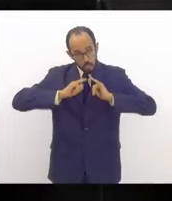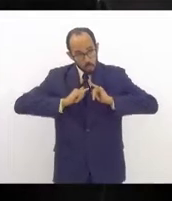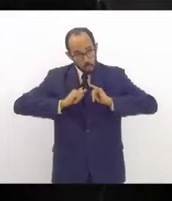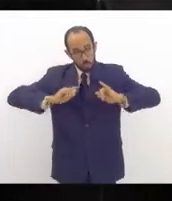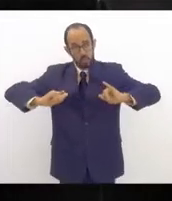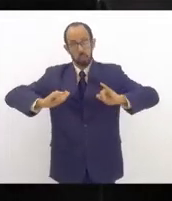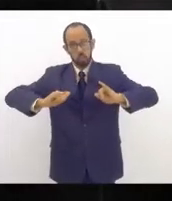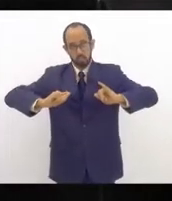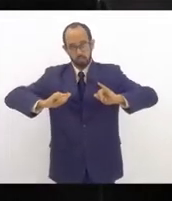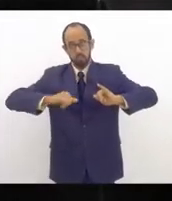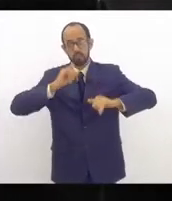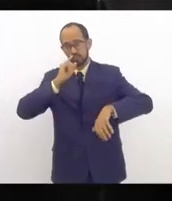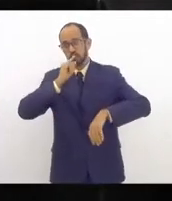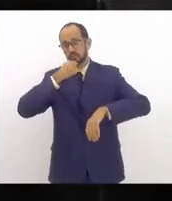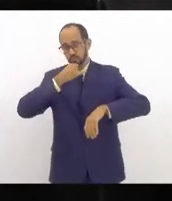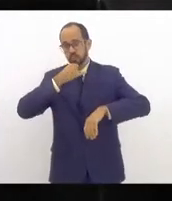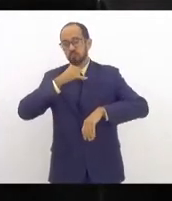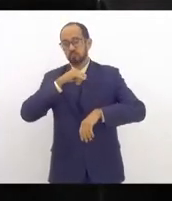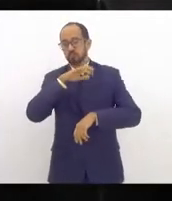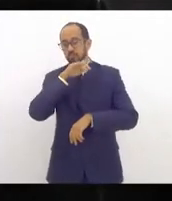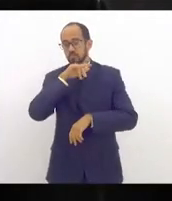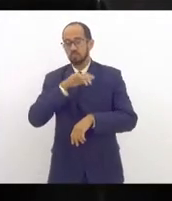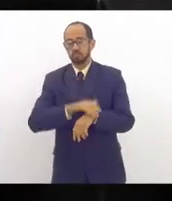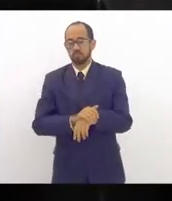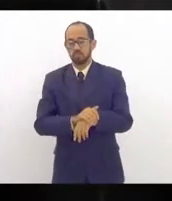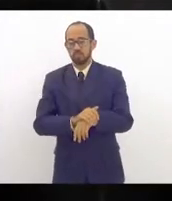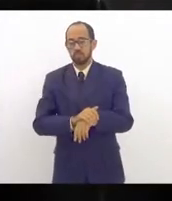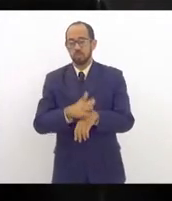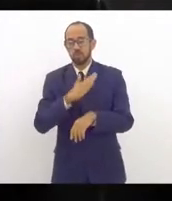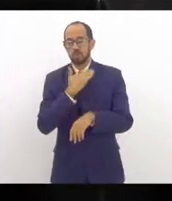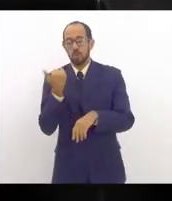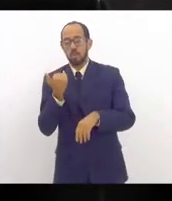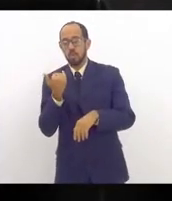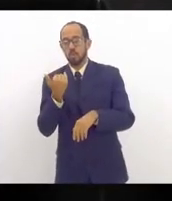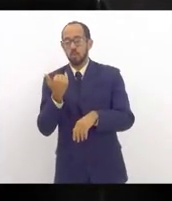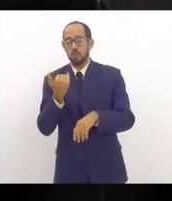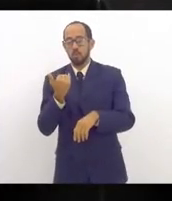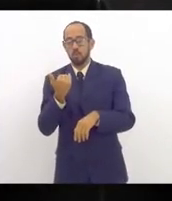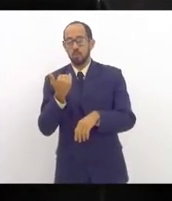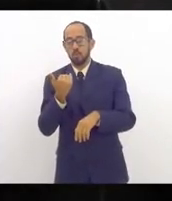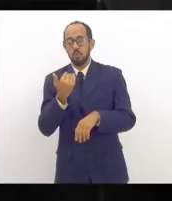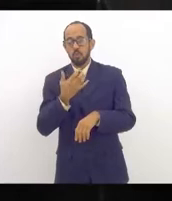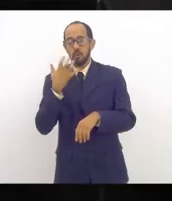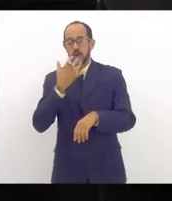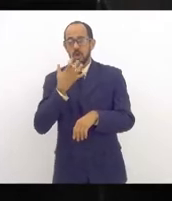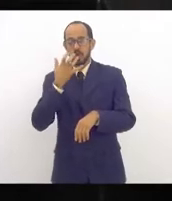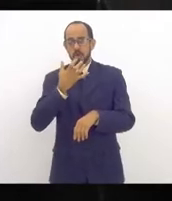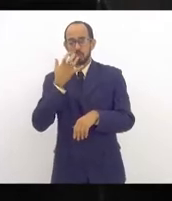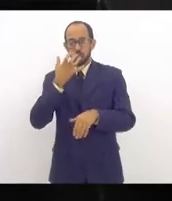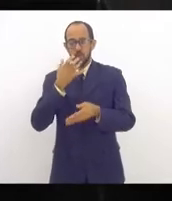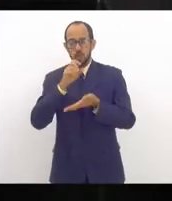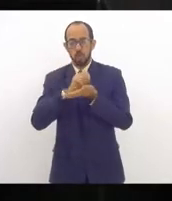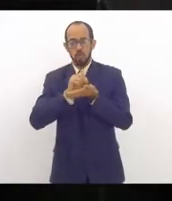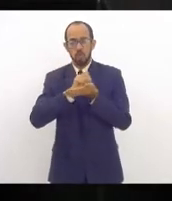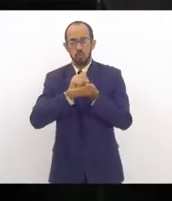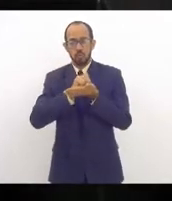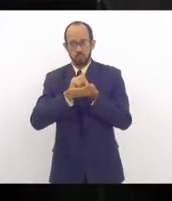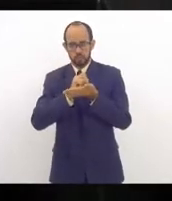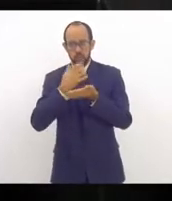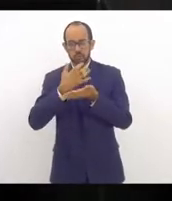notícia triste morreu o cantor e compositor